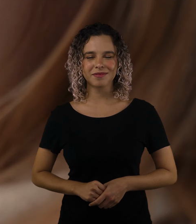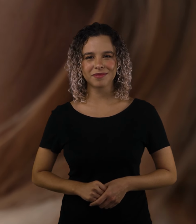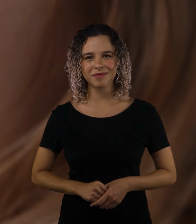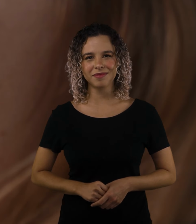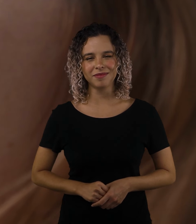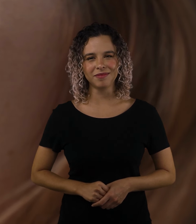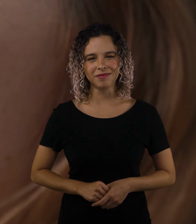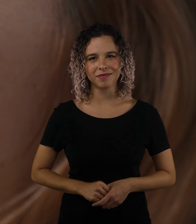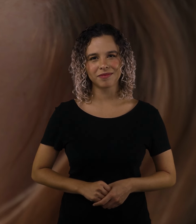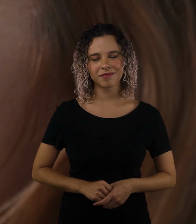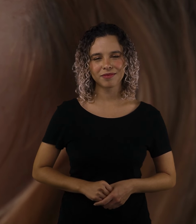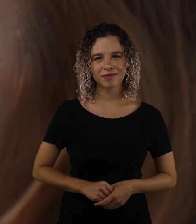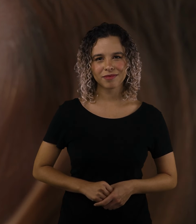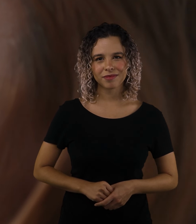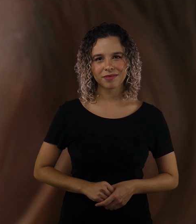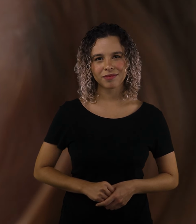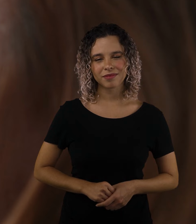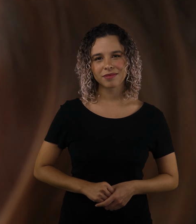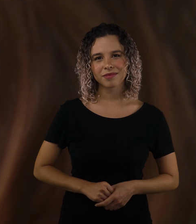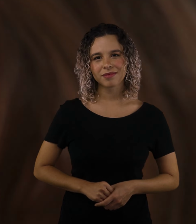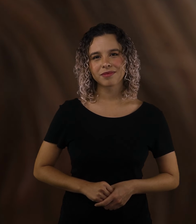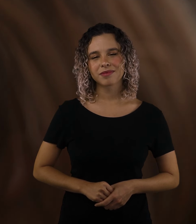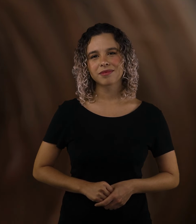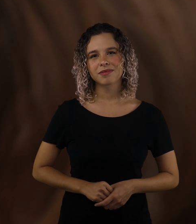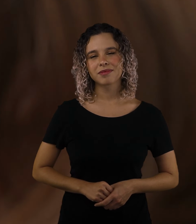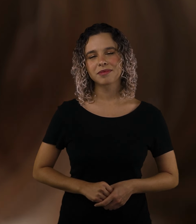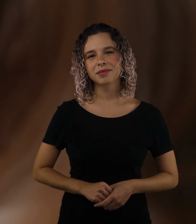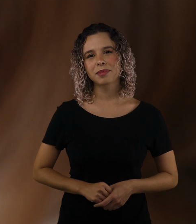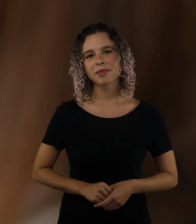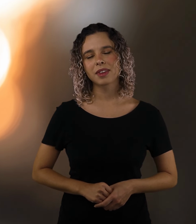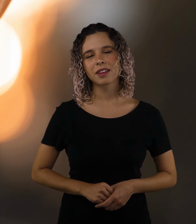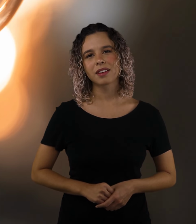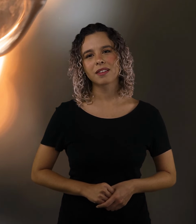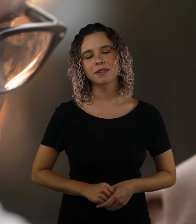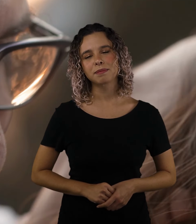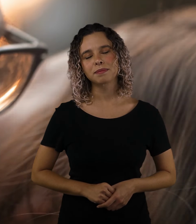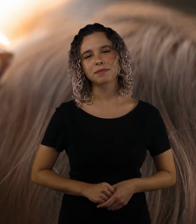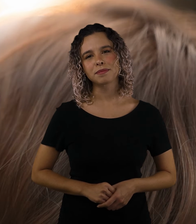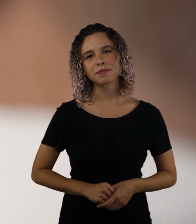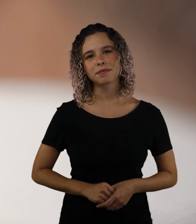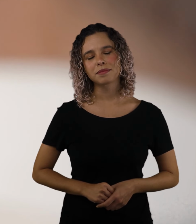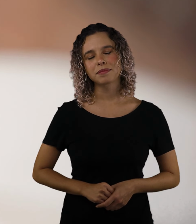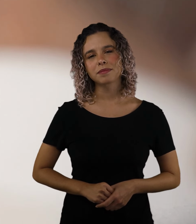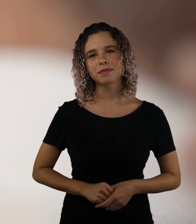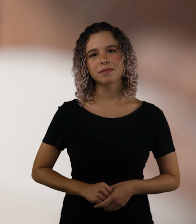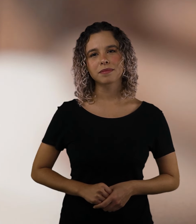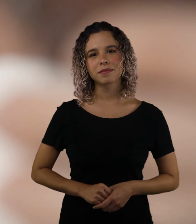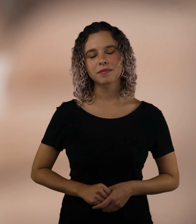sorri. Também sorrio e me emociono. E a gente fica num abraço bem